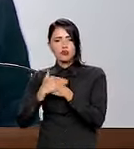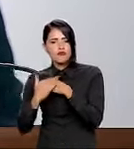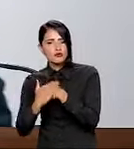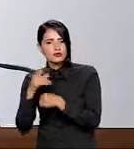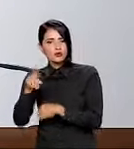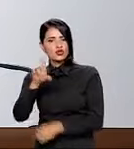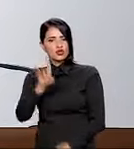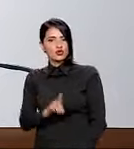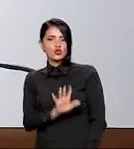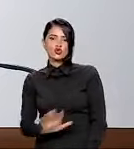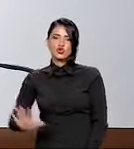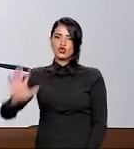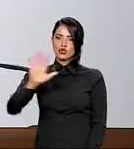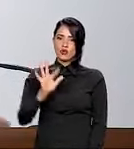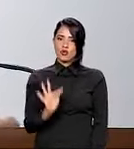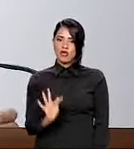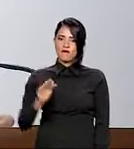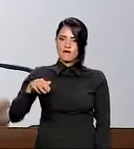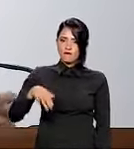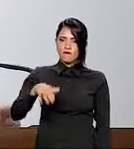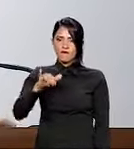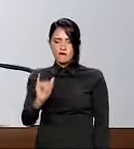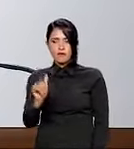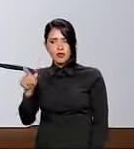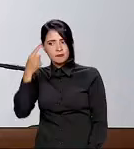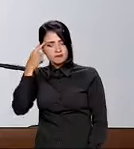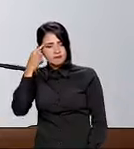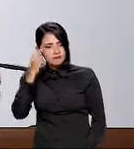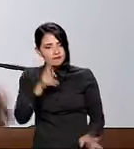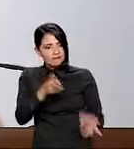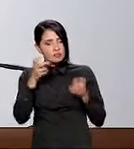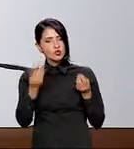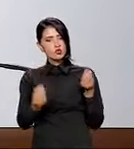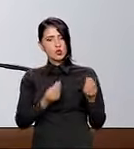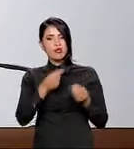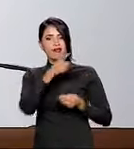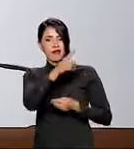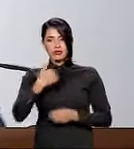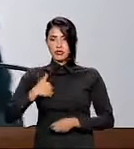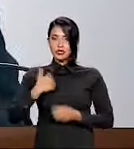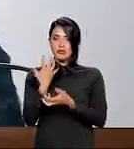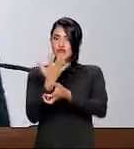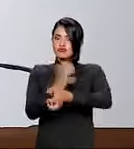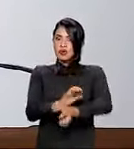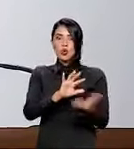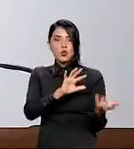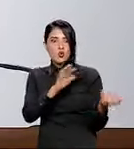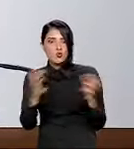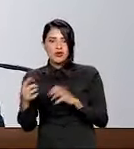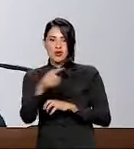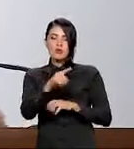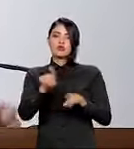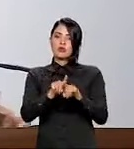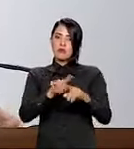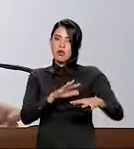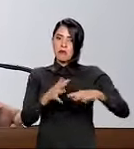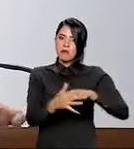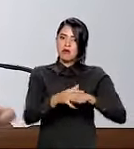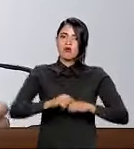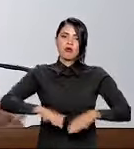a diretora-geral do FMI para que ela leve em conta a seca na Argentina e a pandemia e